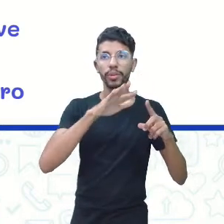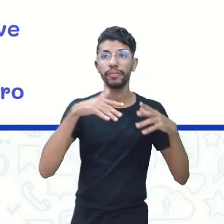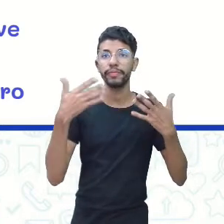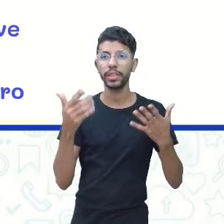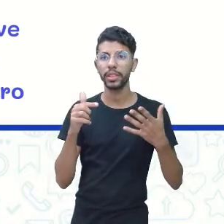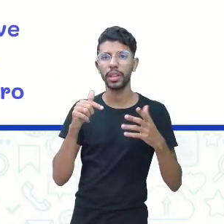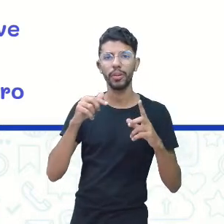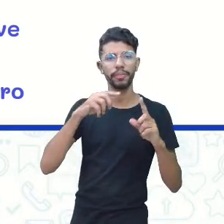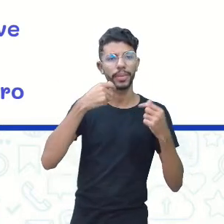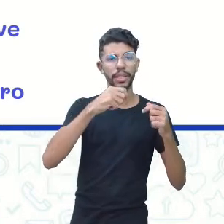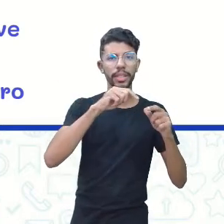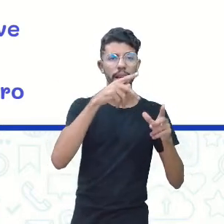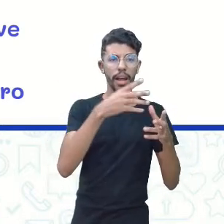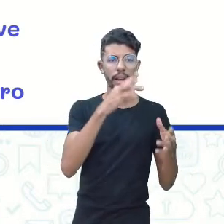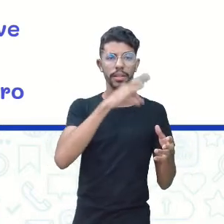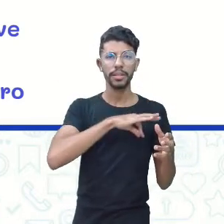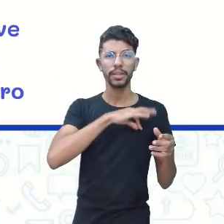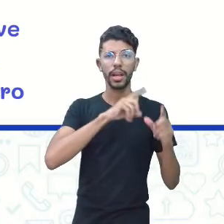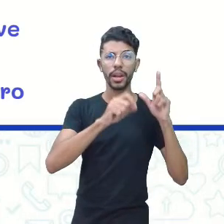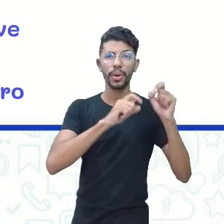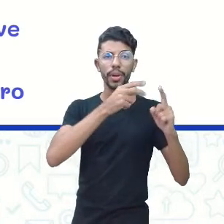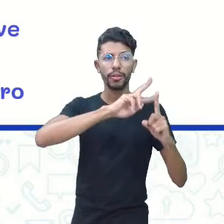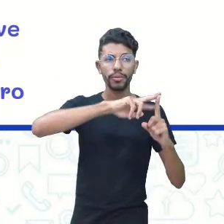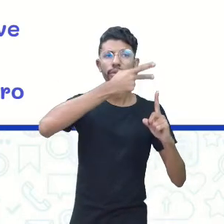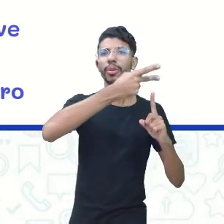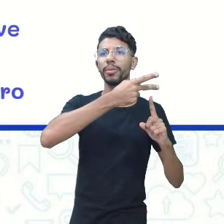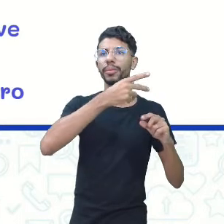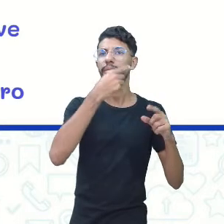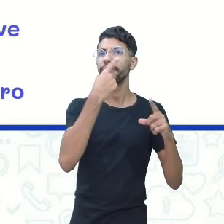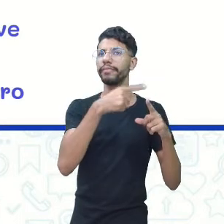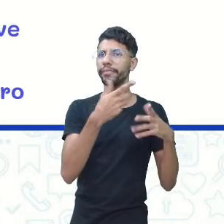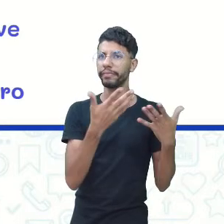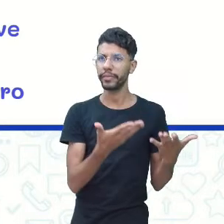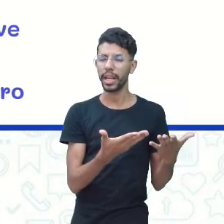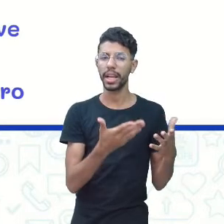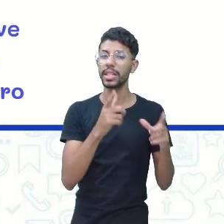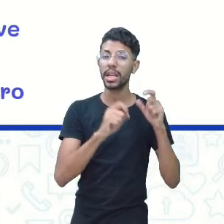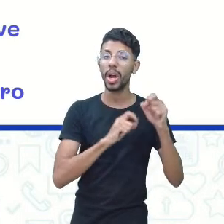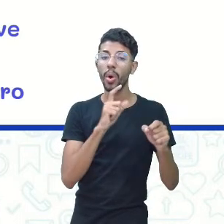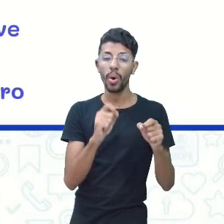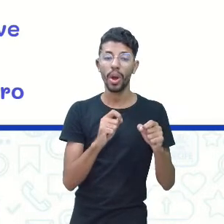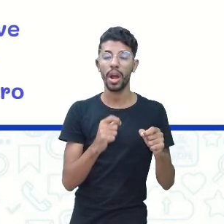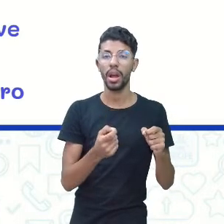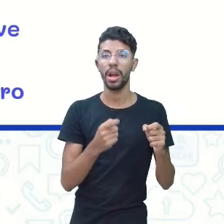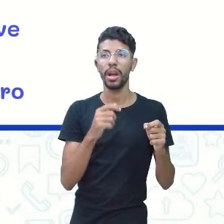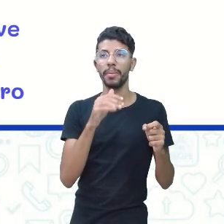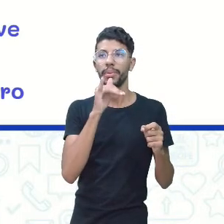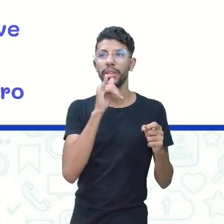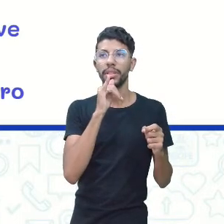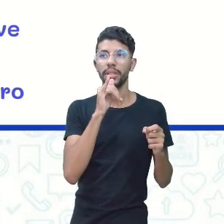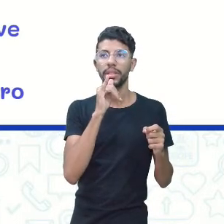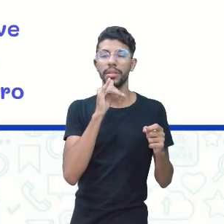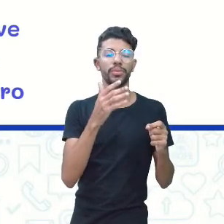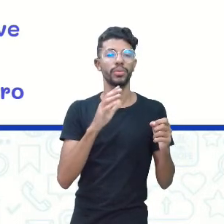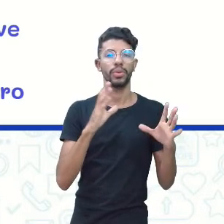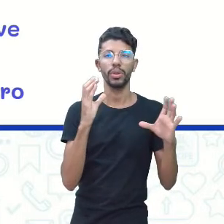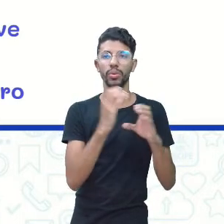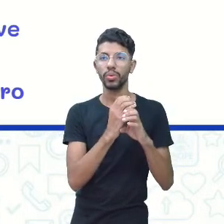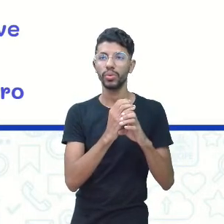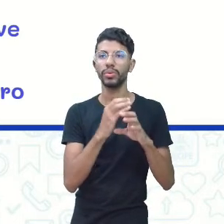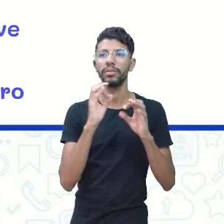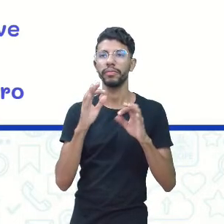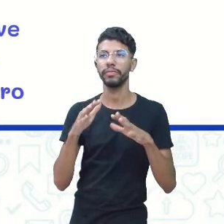dobro do outro. Então essa é uma conclusão que veio porque a gente fez a leitura do texto e destacou a informação que estava lá.